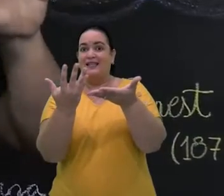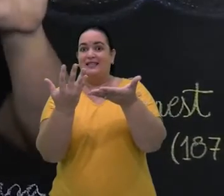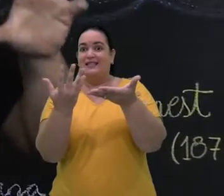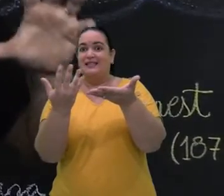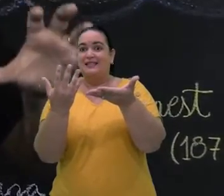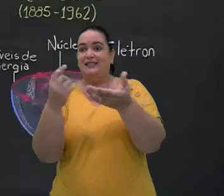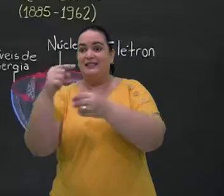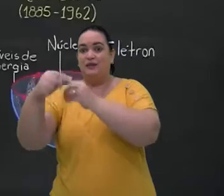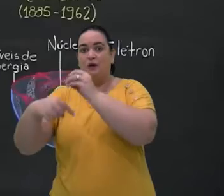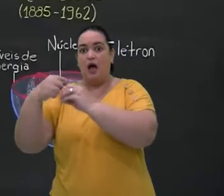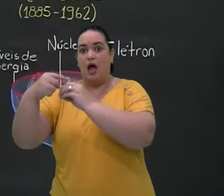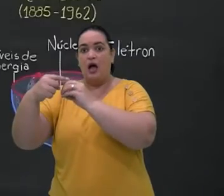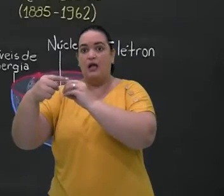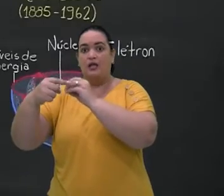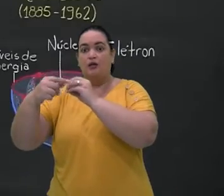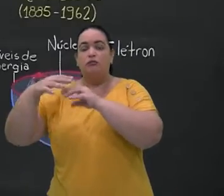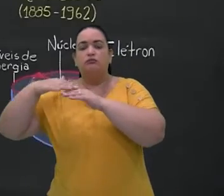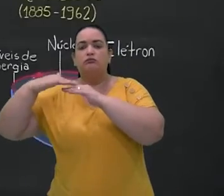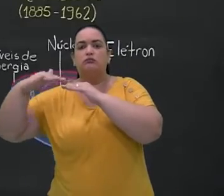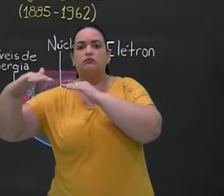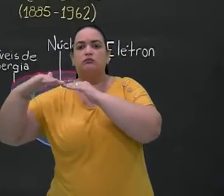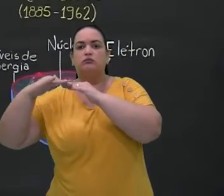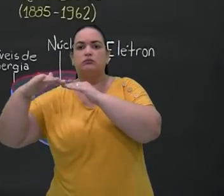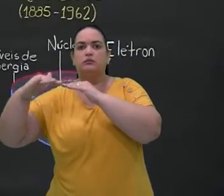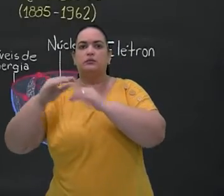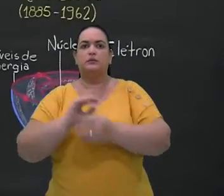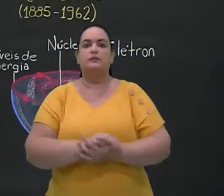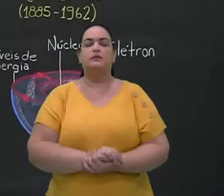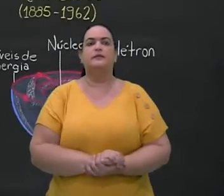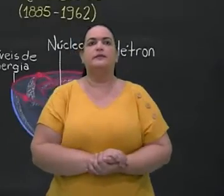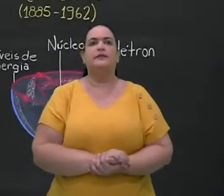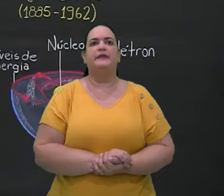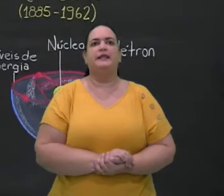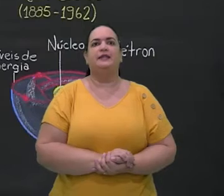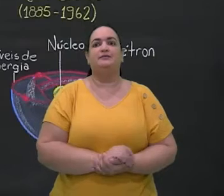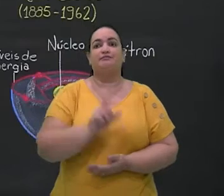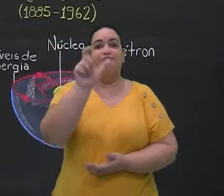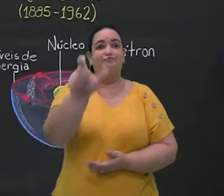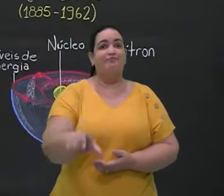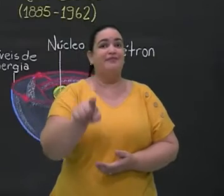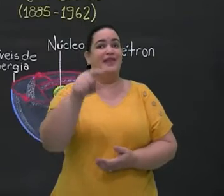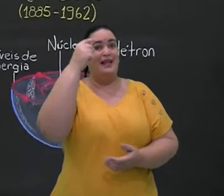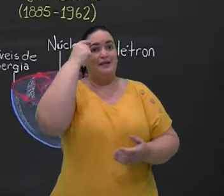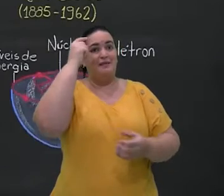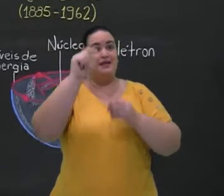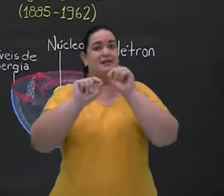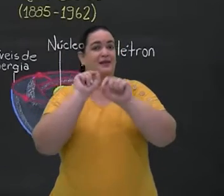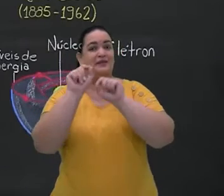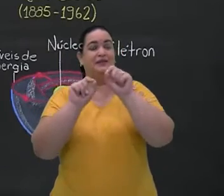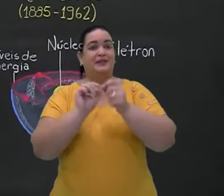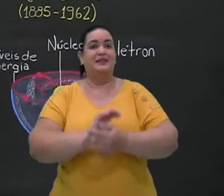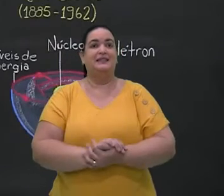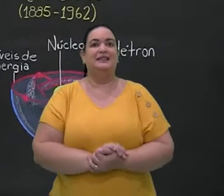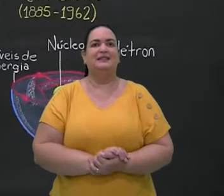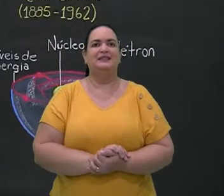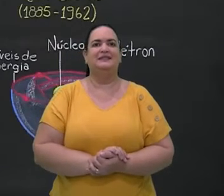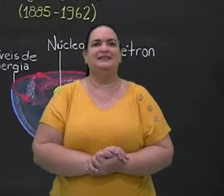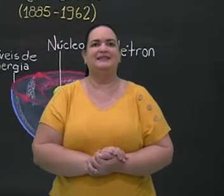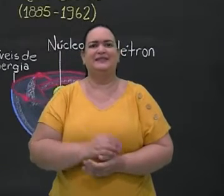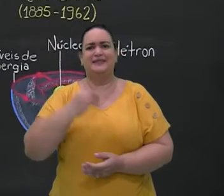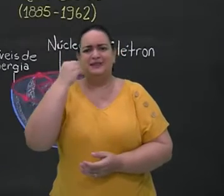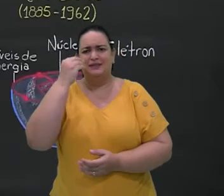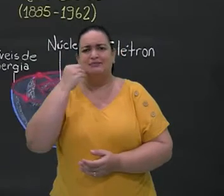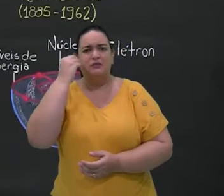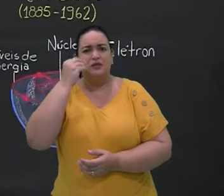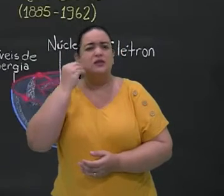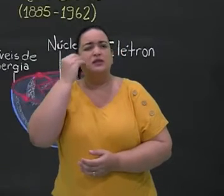estáveis. Tranquilo? Então, para Rutherford chegar a esta representação, ele trabalhou com um experimento. Vou